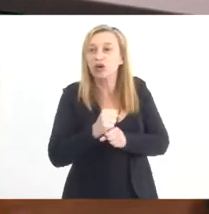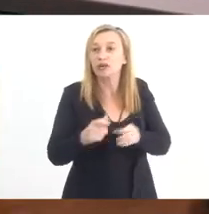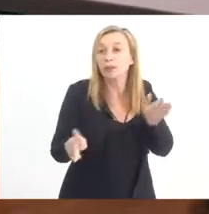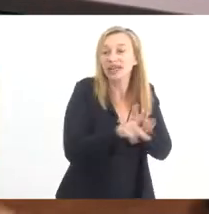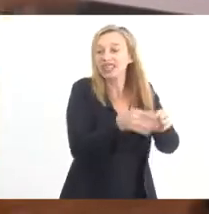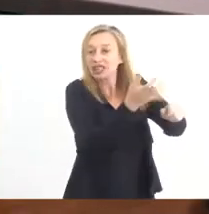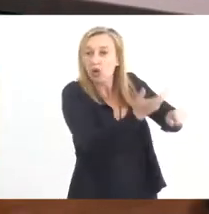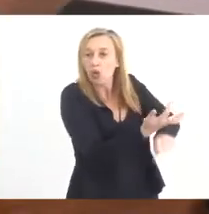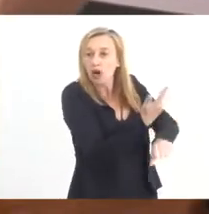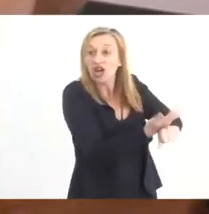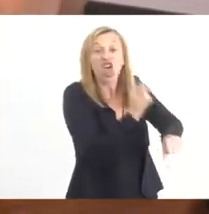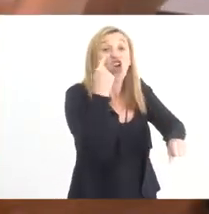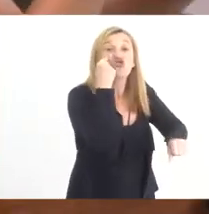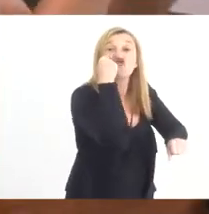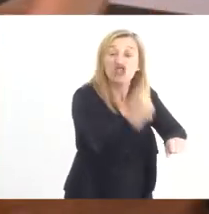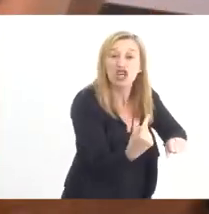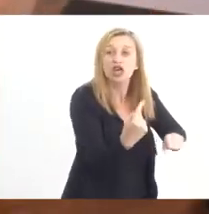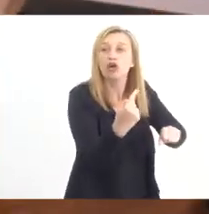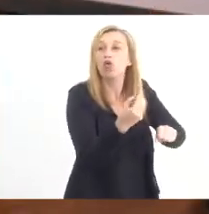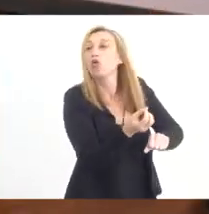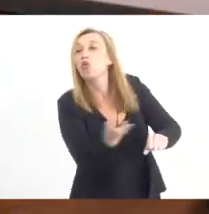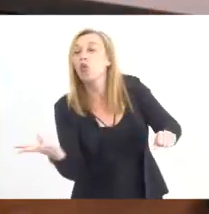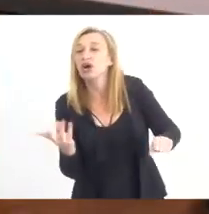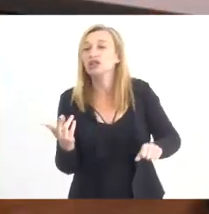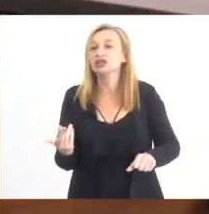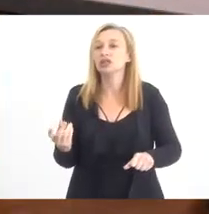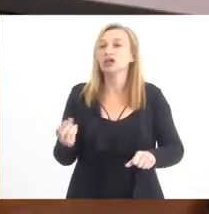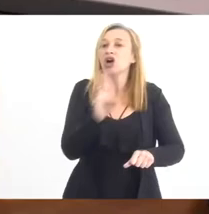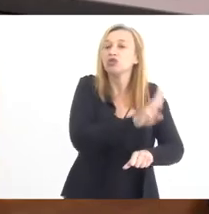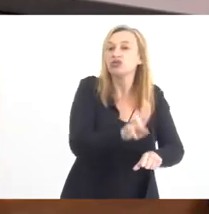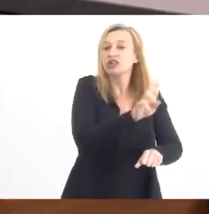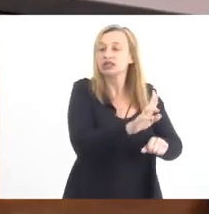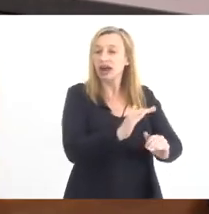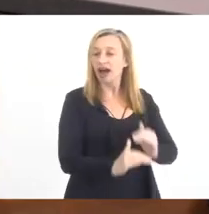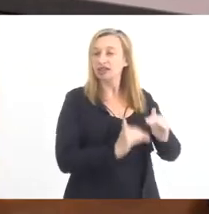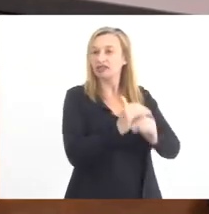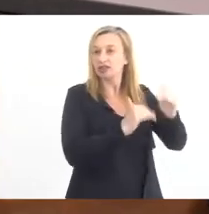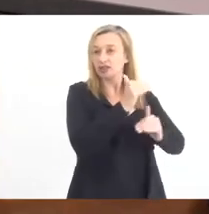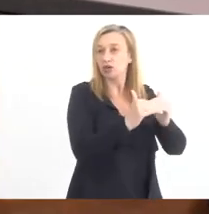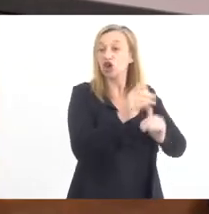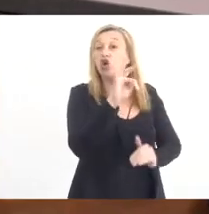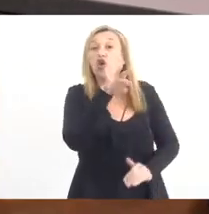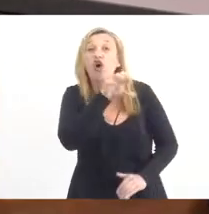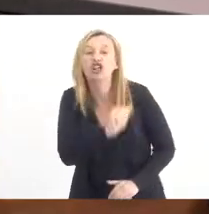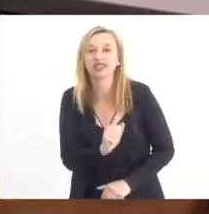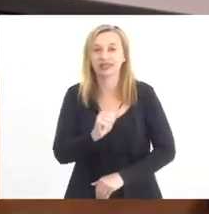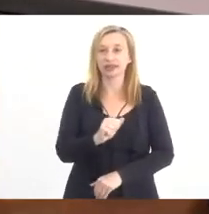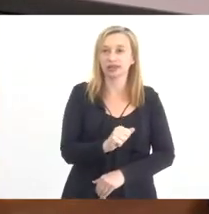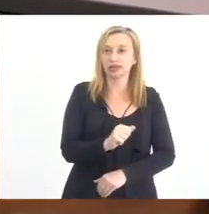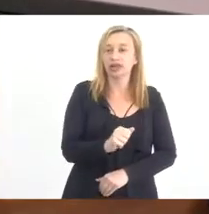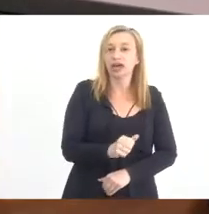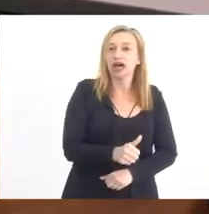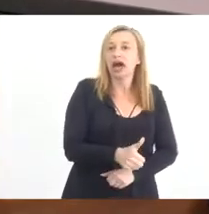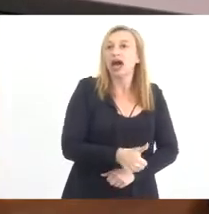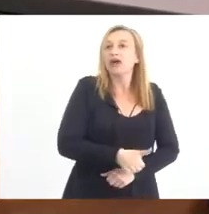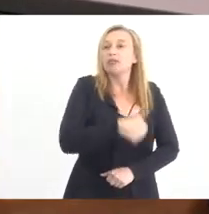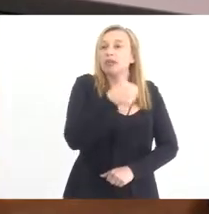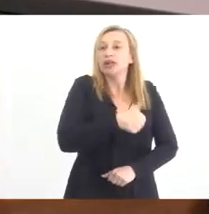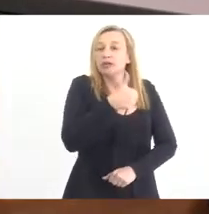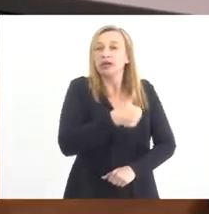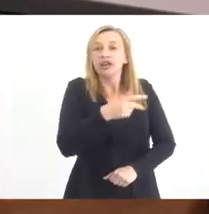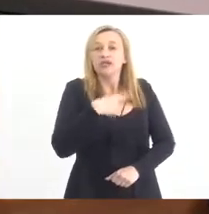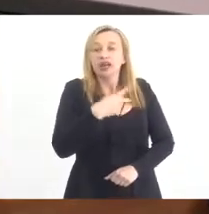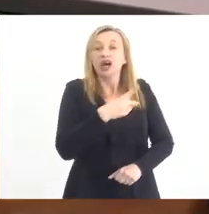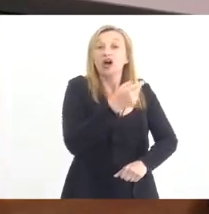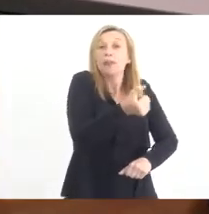UERJ. E eu vi o quanto que essa universidade avançou em cotas. É o primeiro a colocar agora,